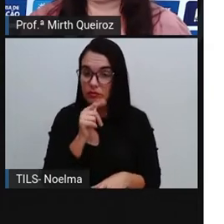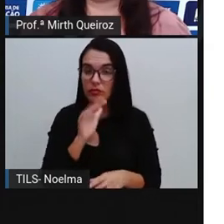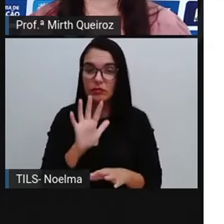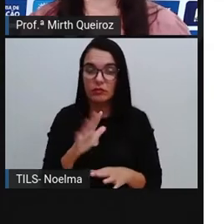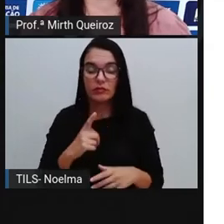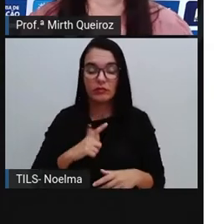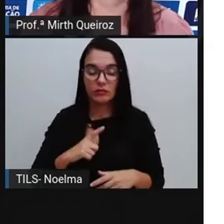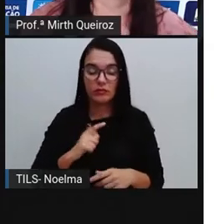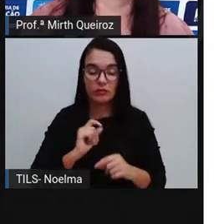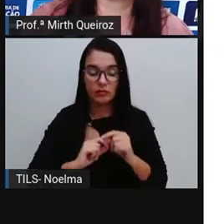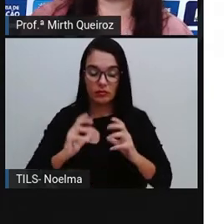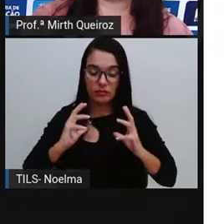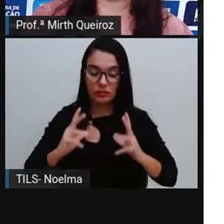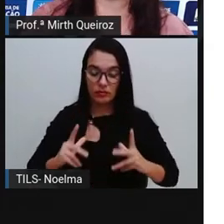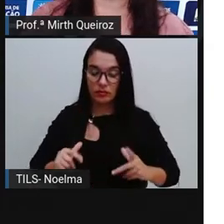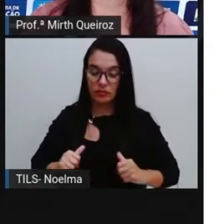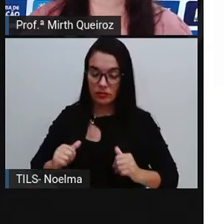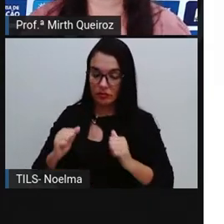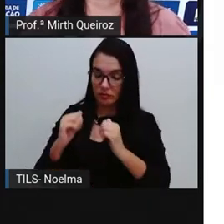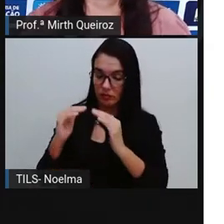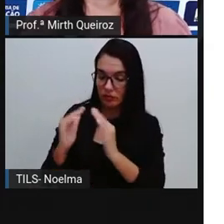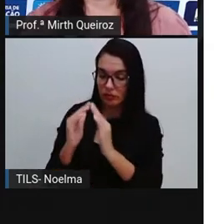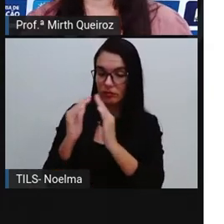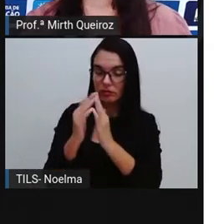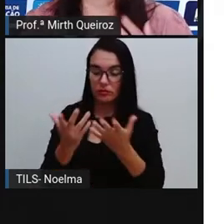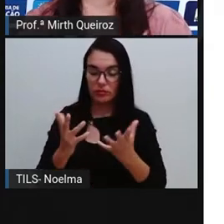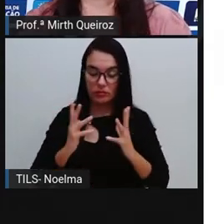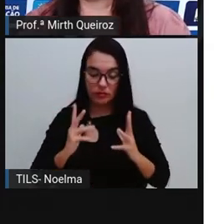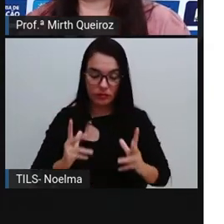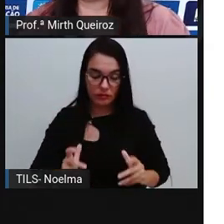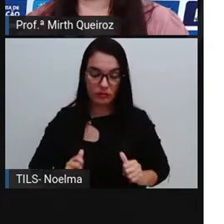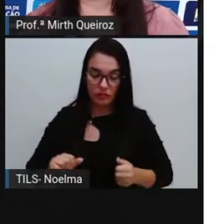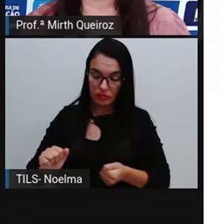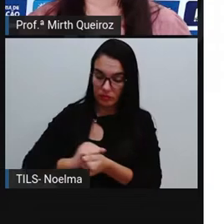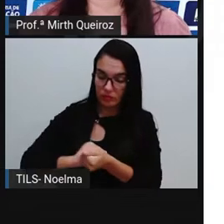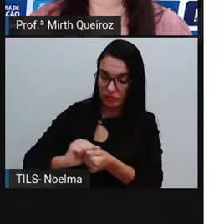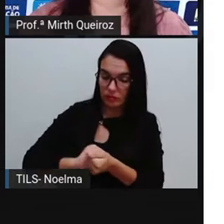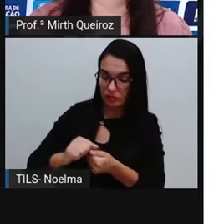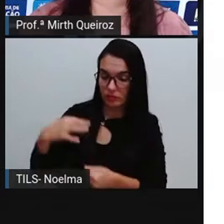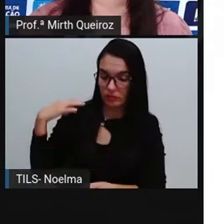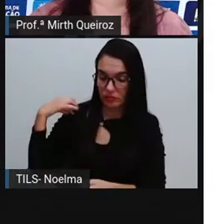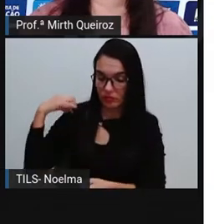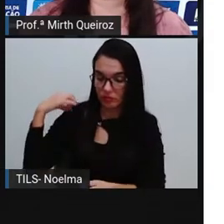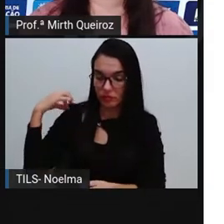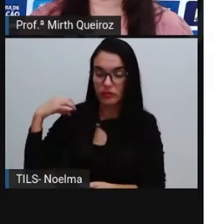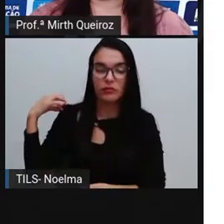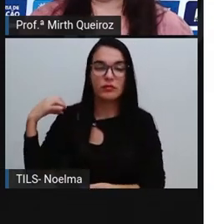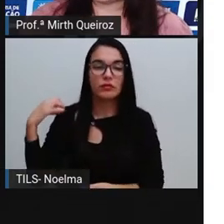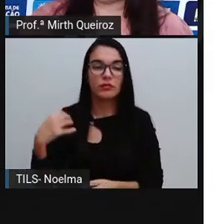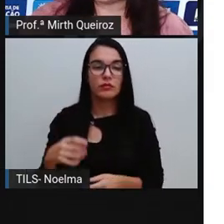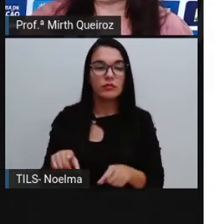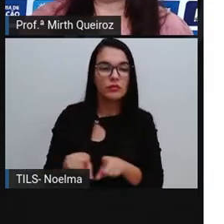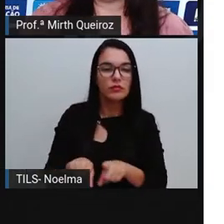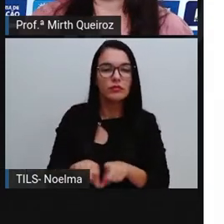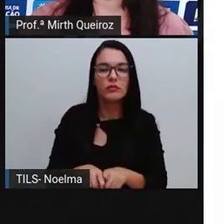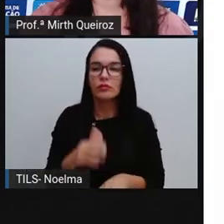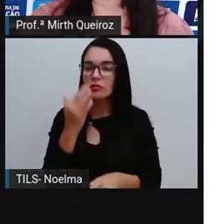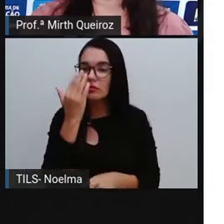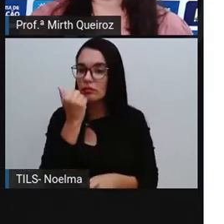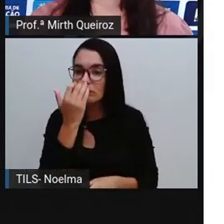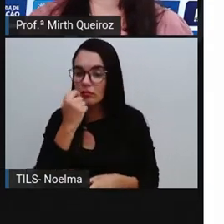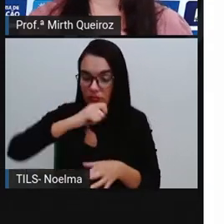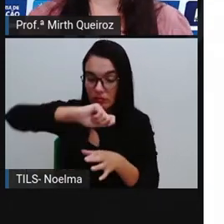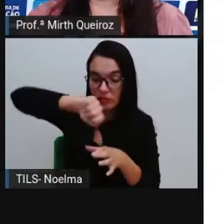da casa, das roupas, né? Para a gente se alimentar também, a gente precisa da água para poder preparar ali